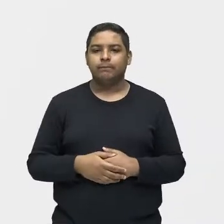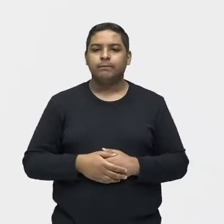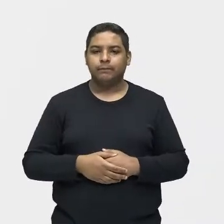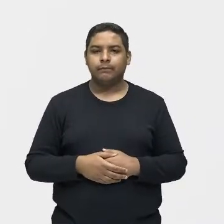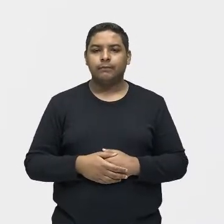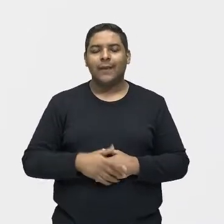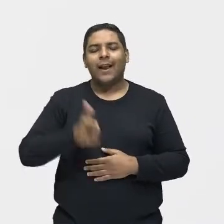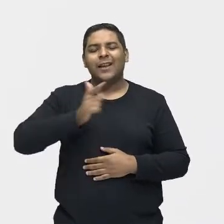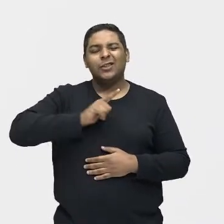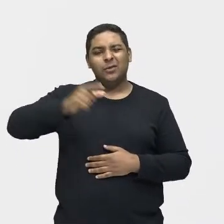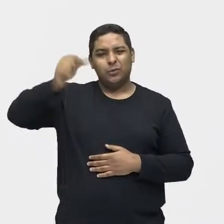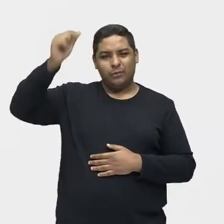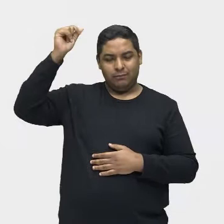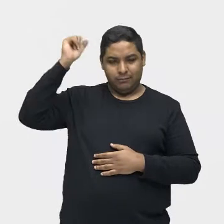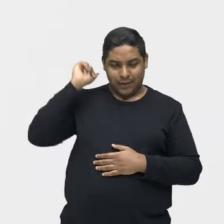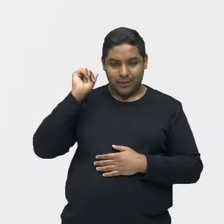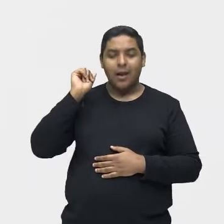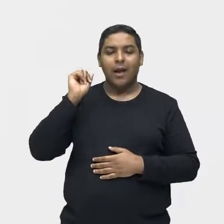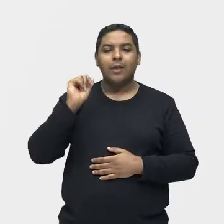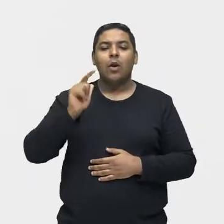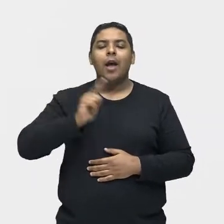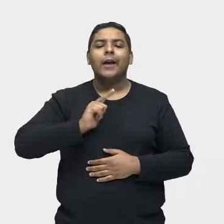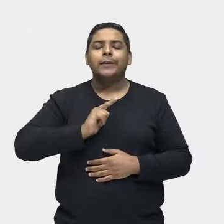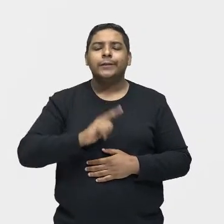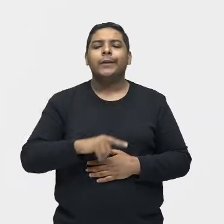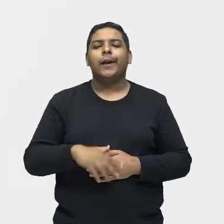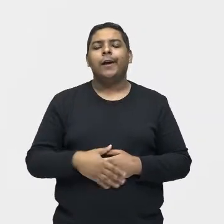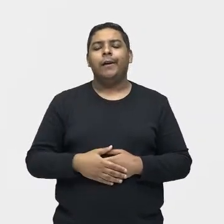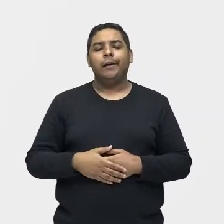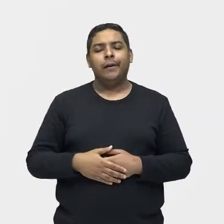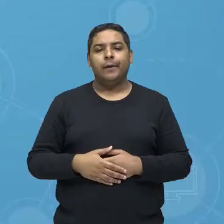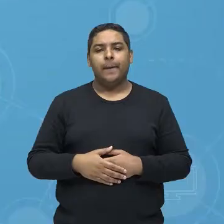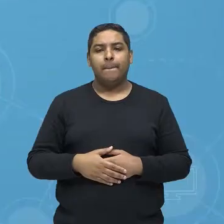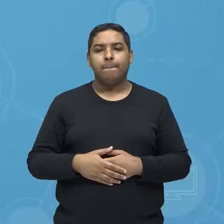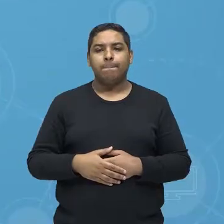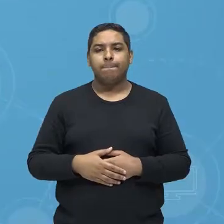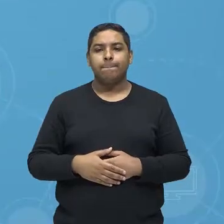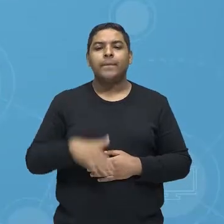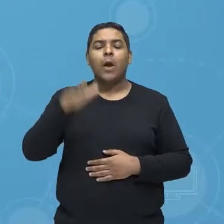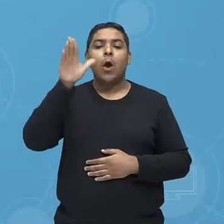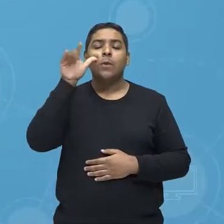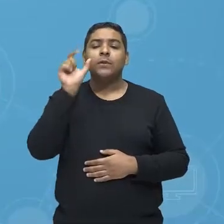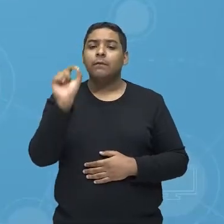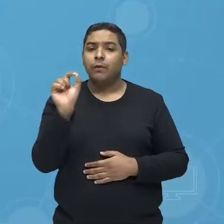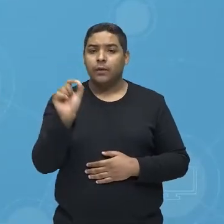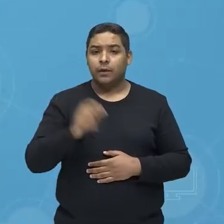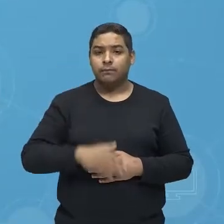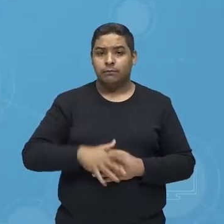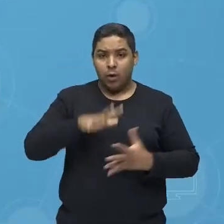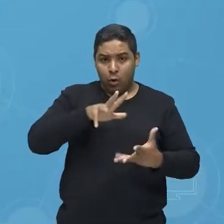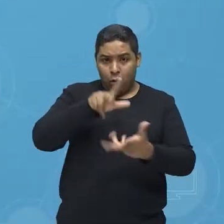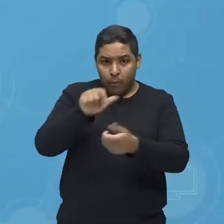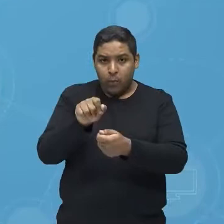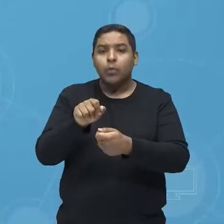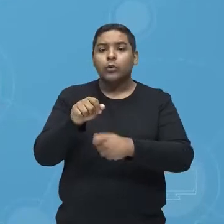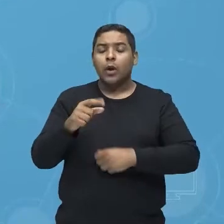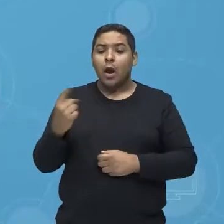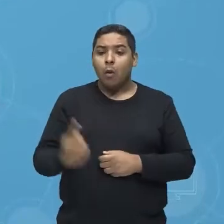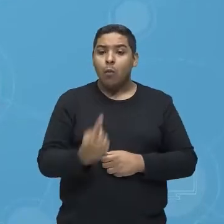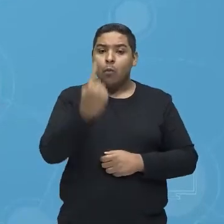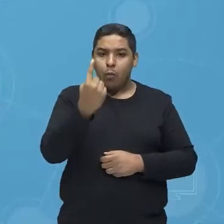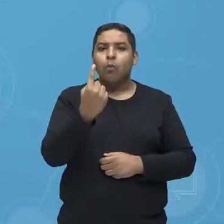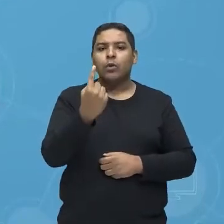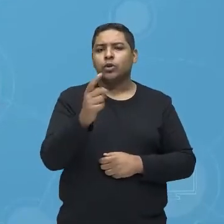Nós tínhamos anteriormente, há bem anos atrás, a gente vai observar que o mundo era unipolar, somente a